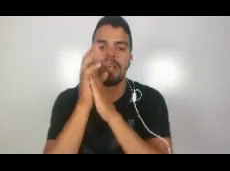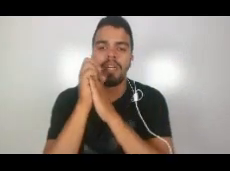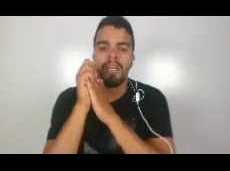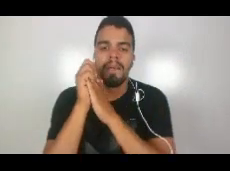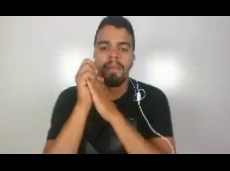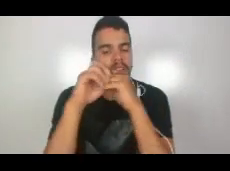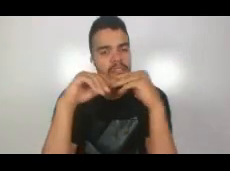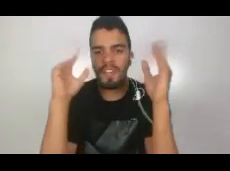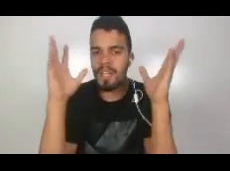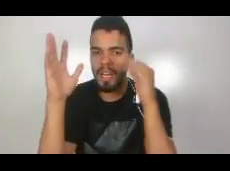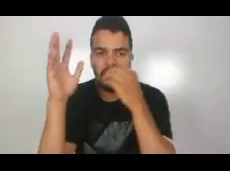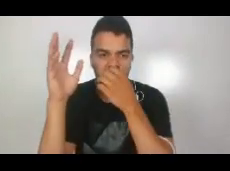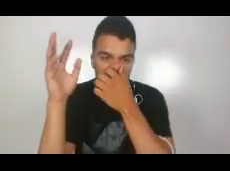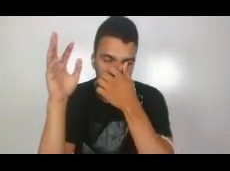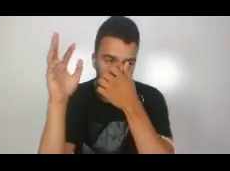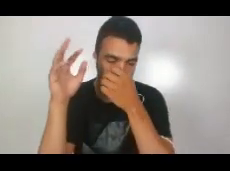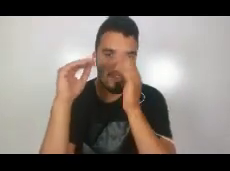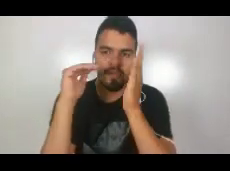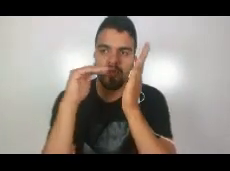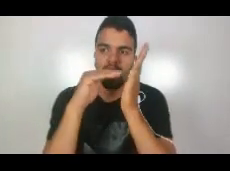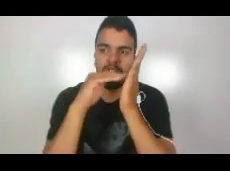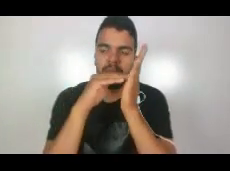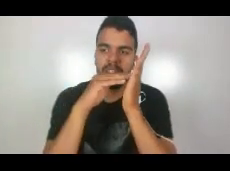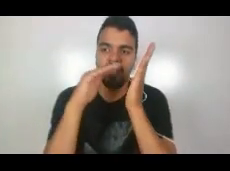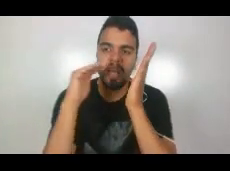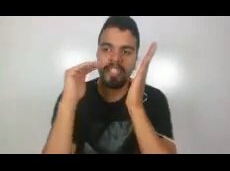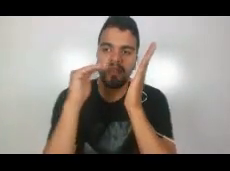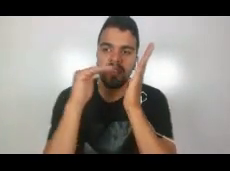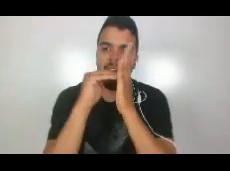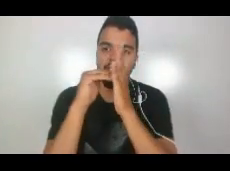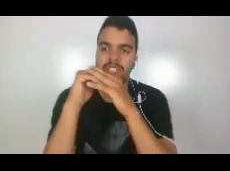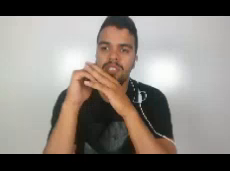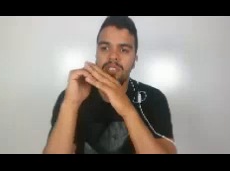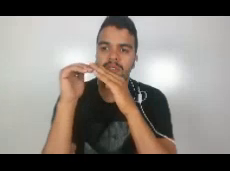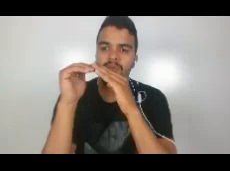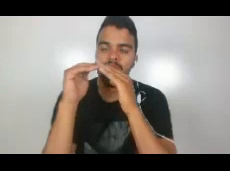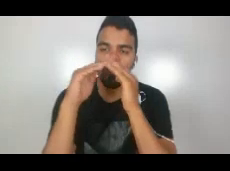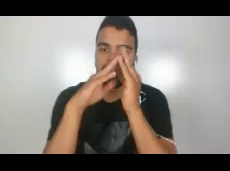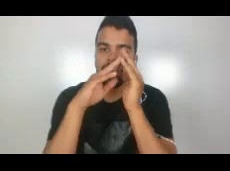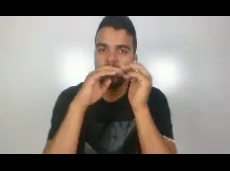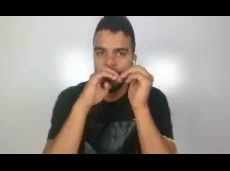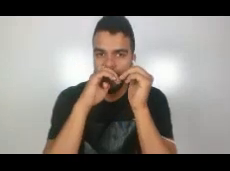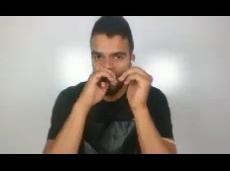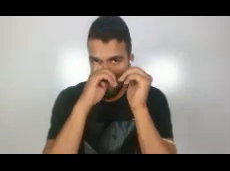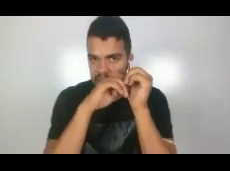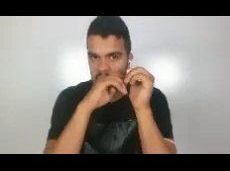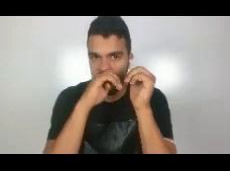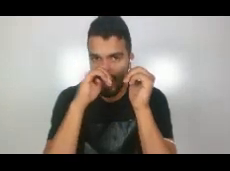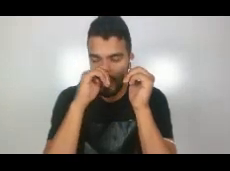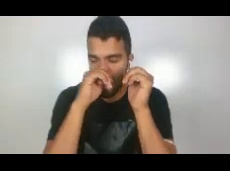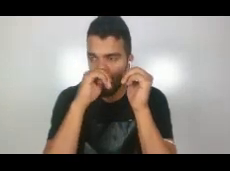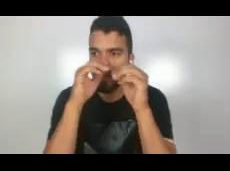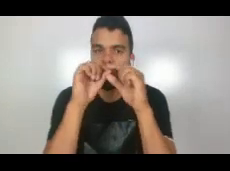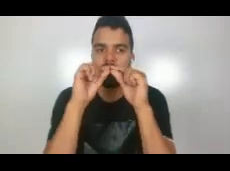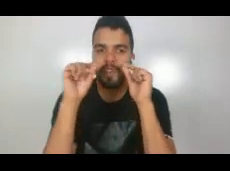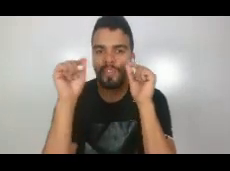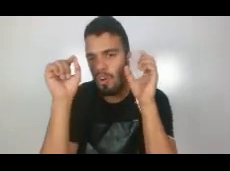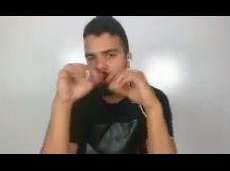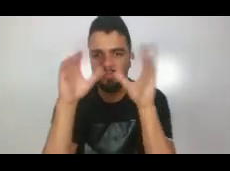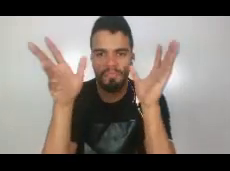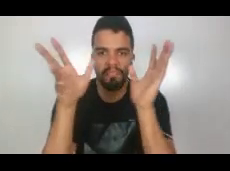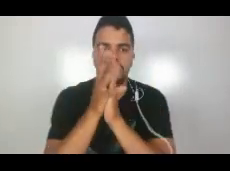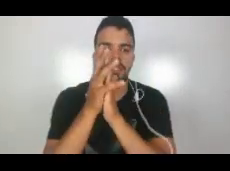Libras. Fica a critério o nome da atividade 1, ou atividade avaliativa, e